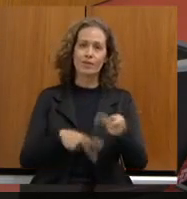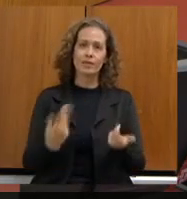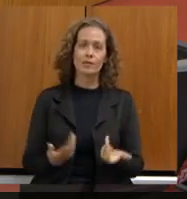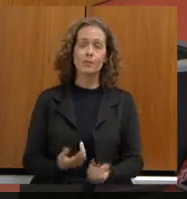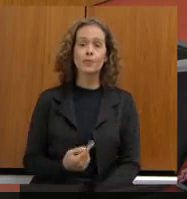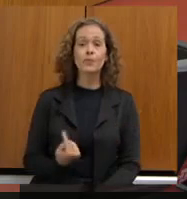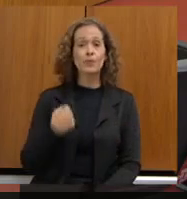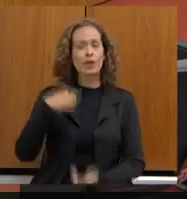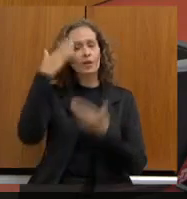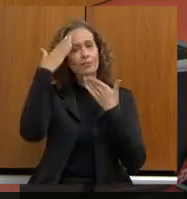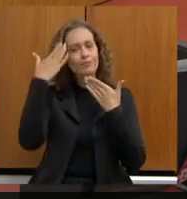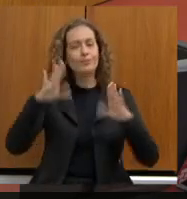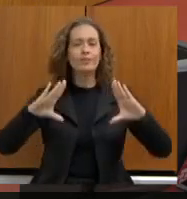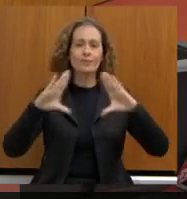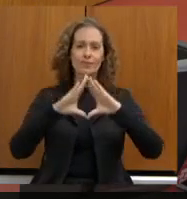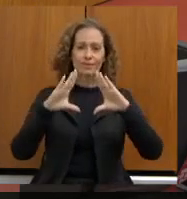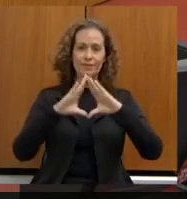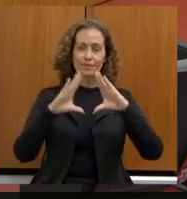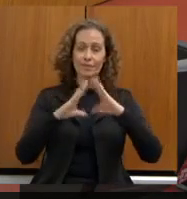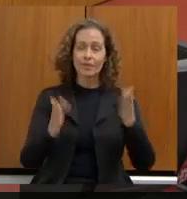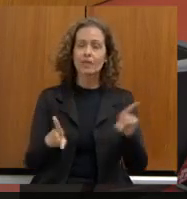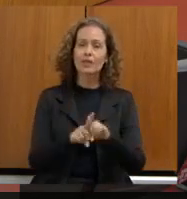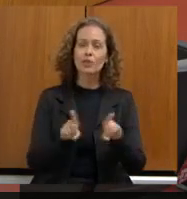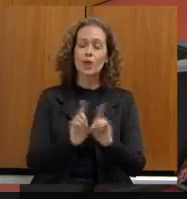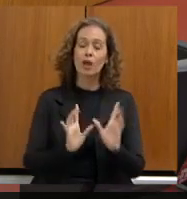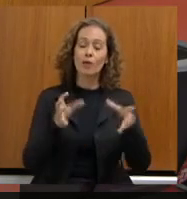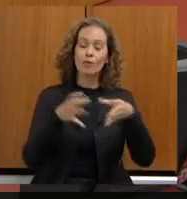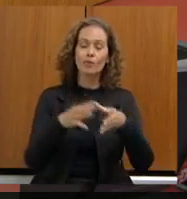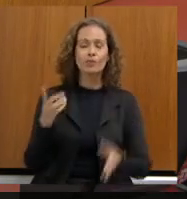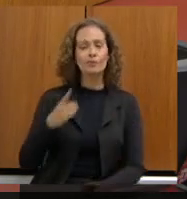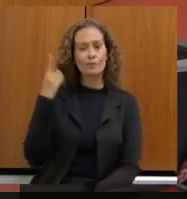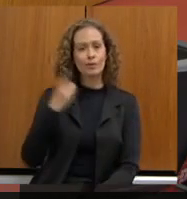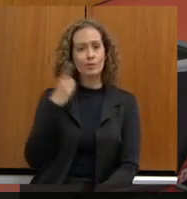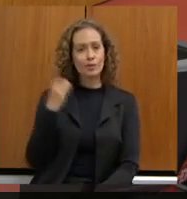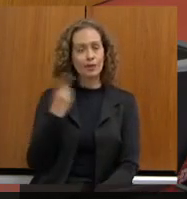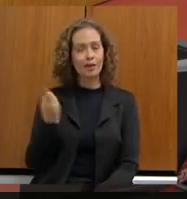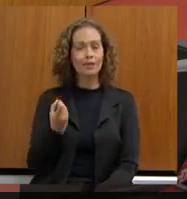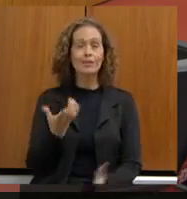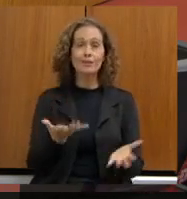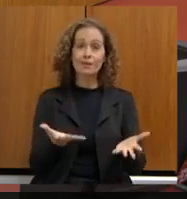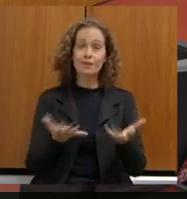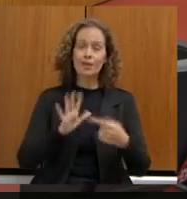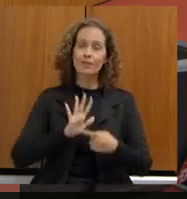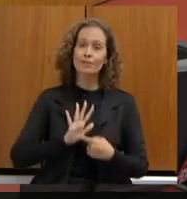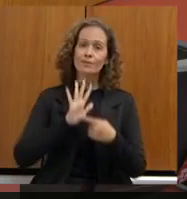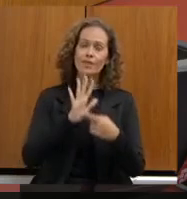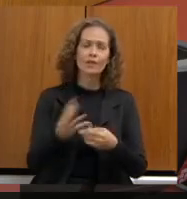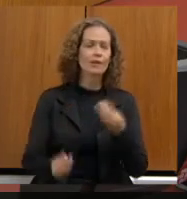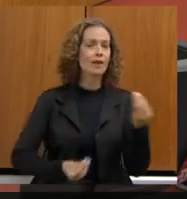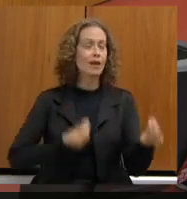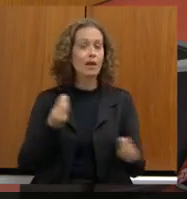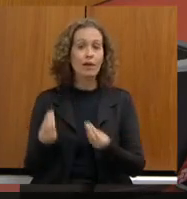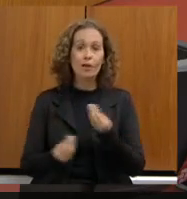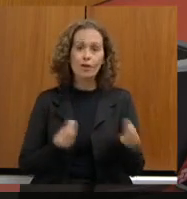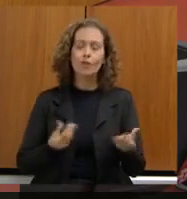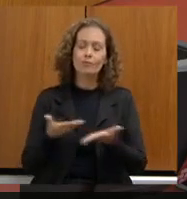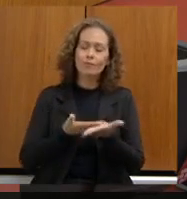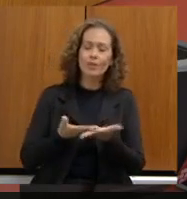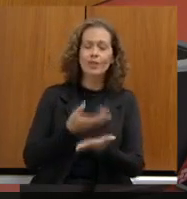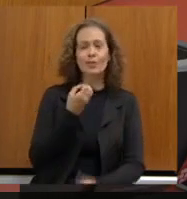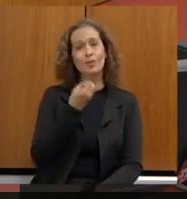grato Assembleia Legislativa os deputados e quero aqui destacar a forma como o senhor sempre nos